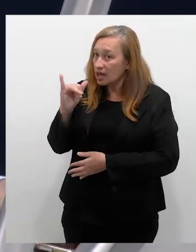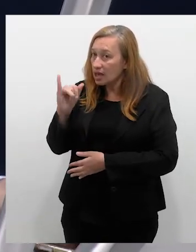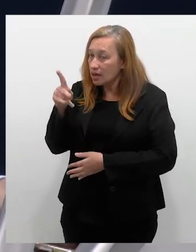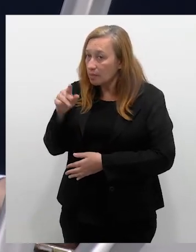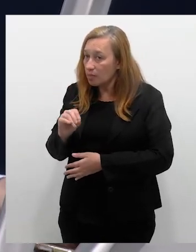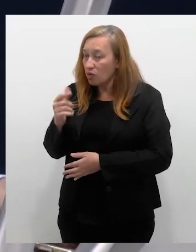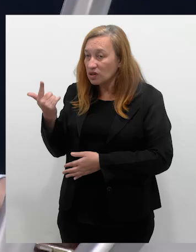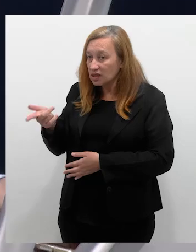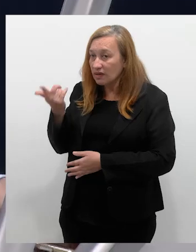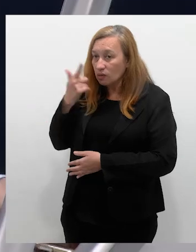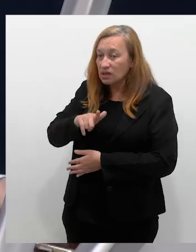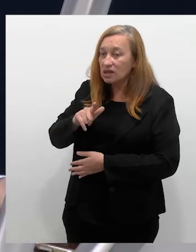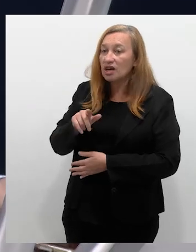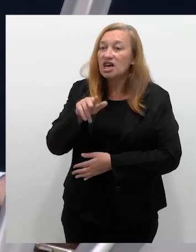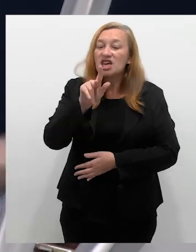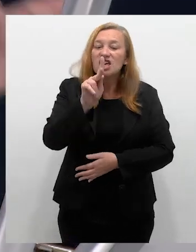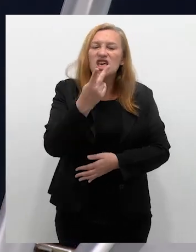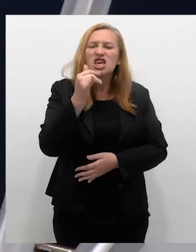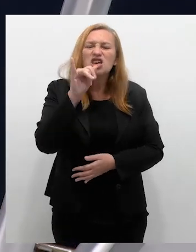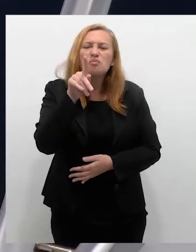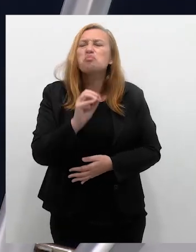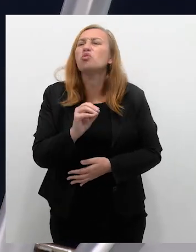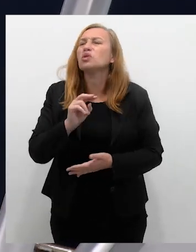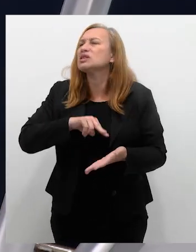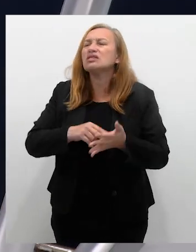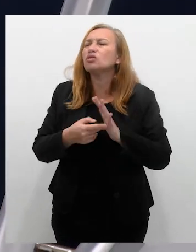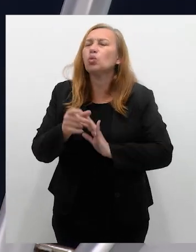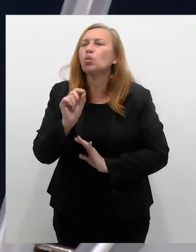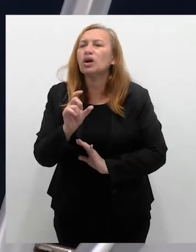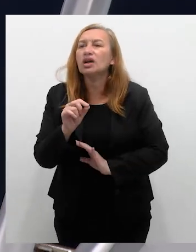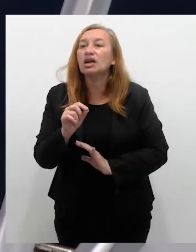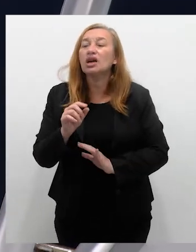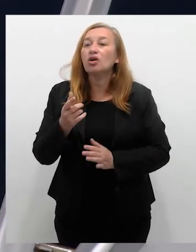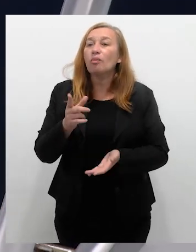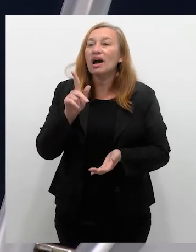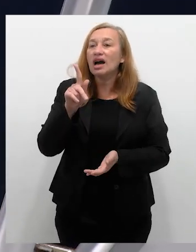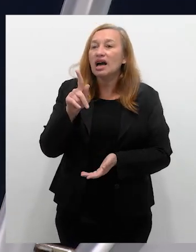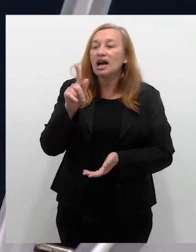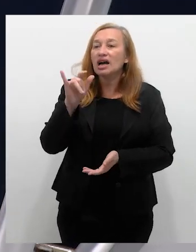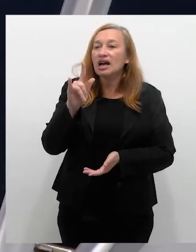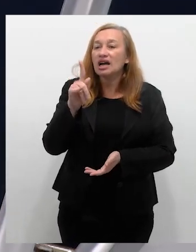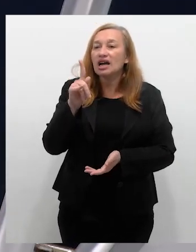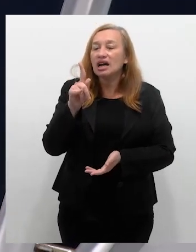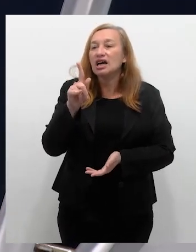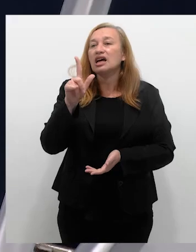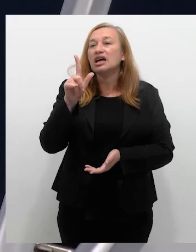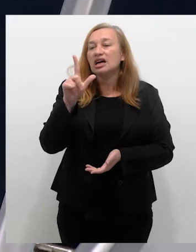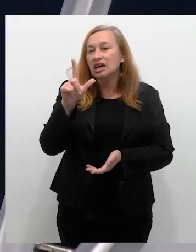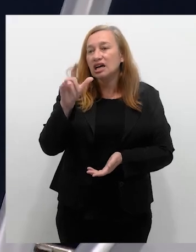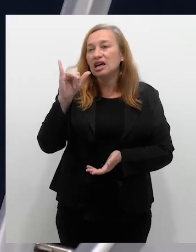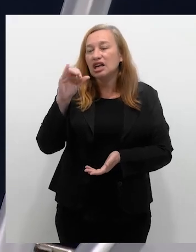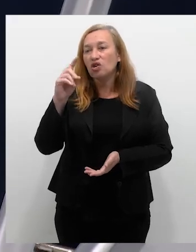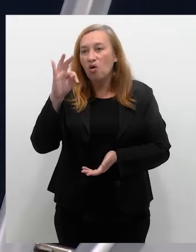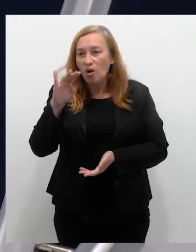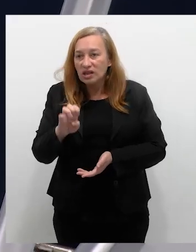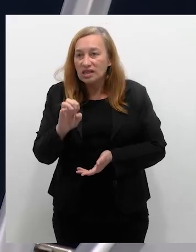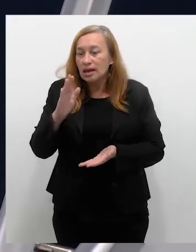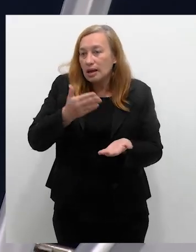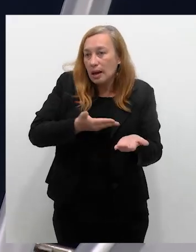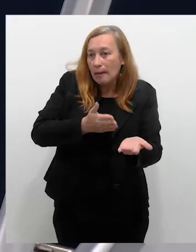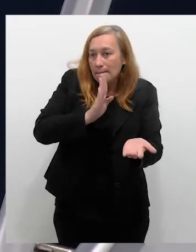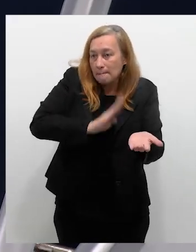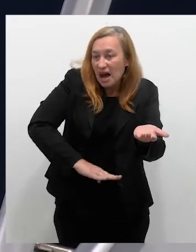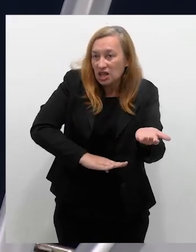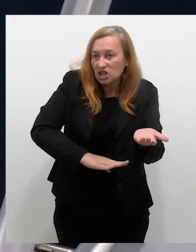vai levantar. O que é a hipo? Hipo é quando a sua glicose está muito baixa. As pessoas tá. acham que o problema da diabetes